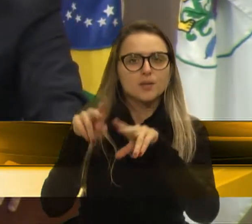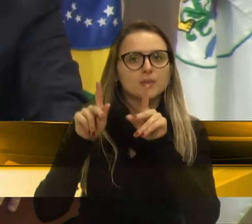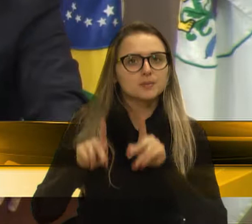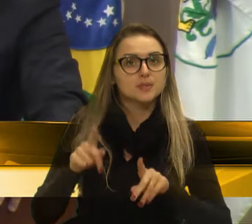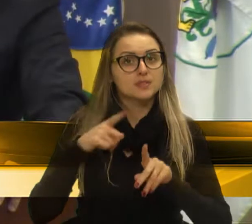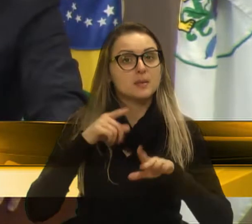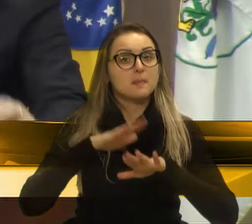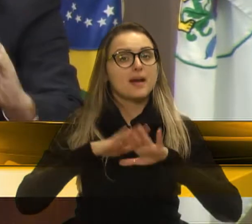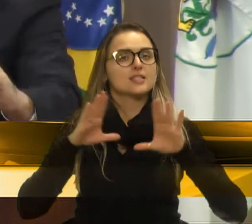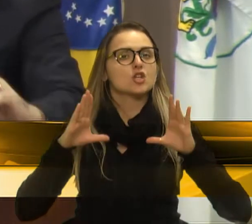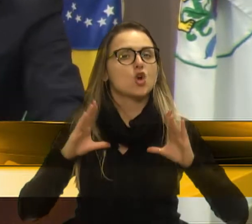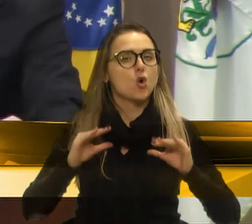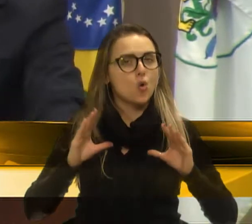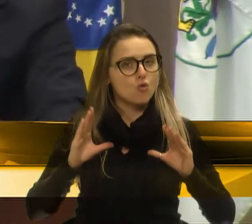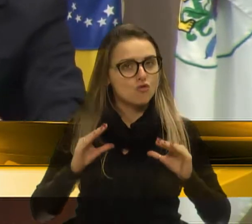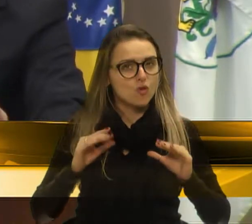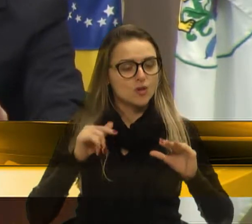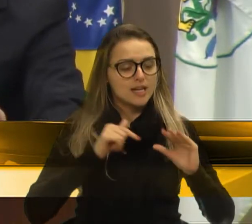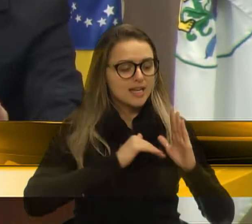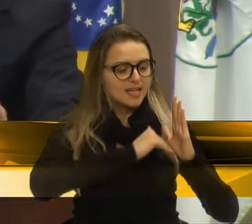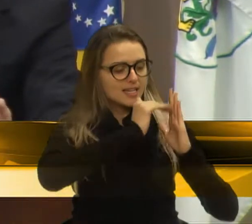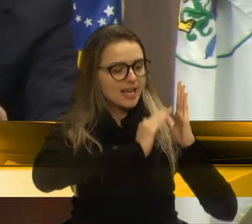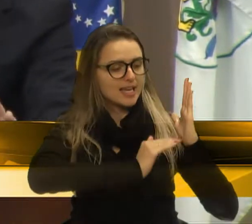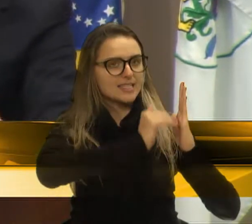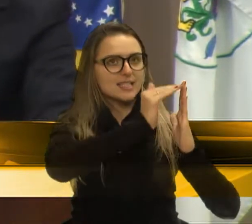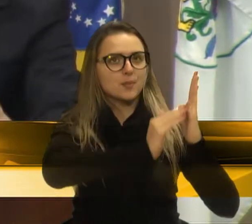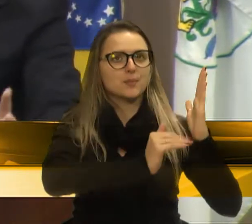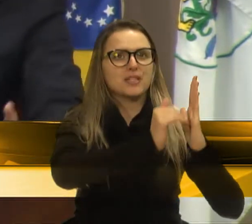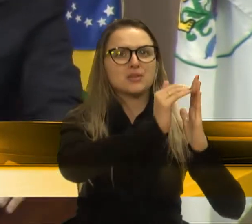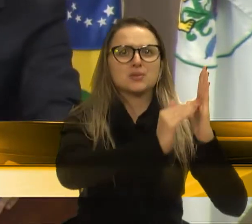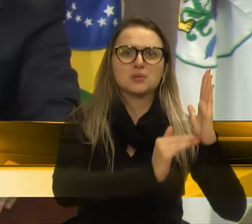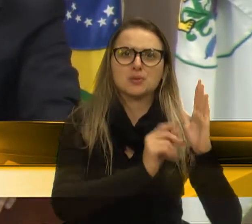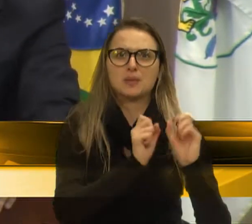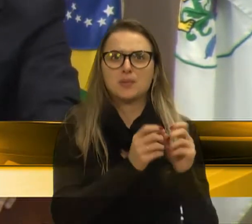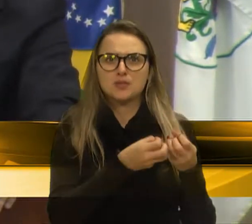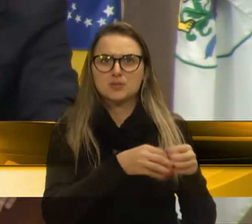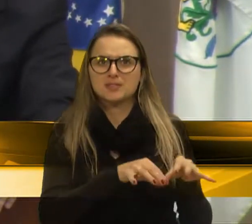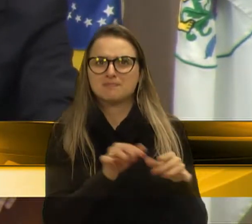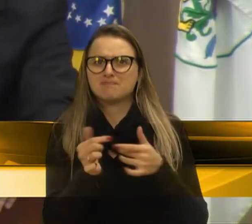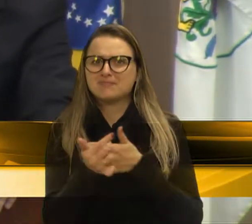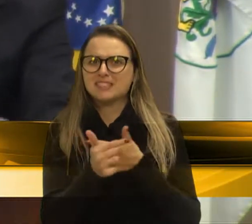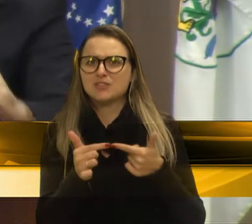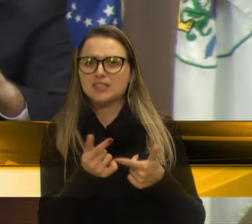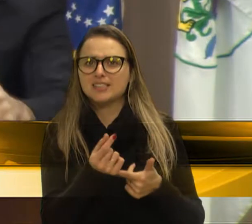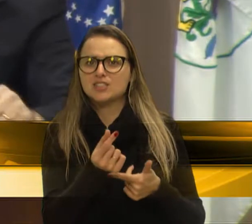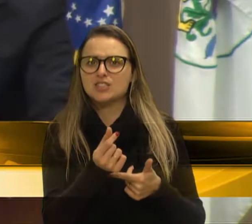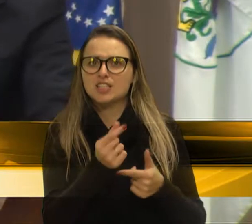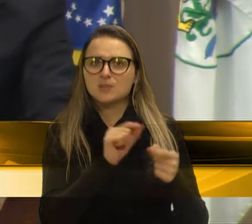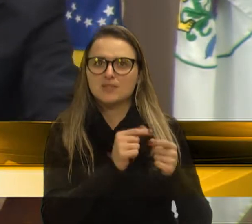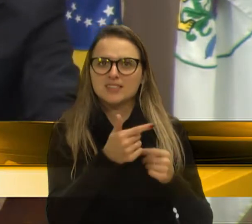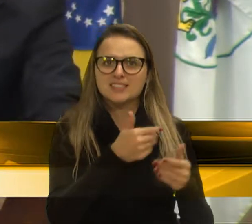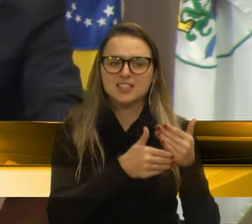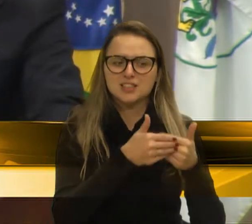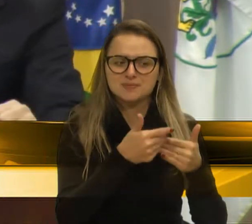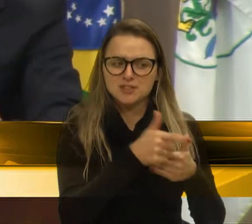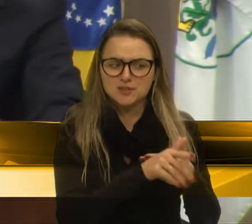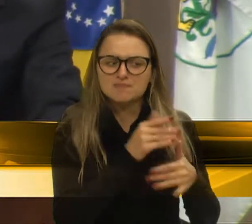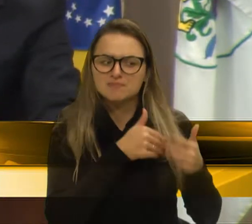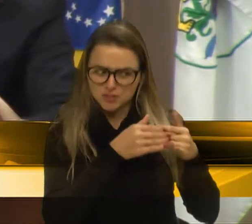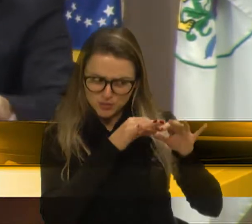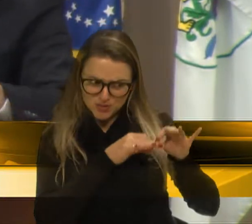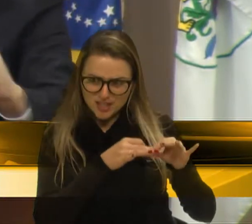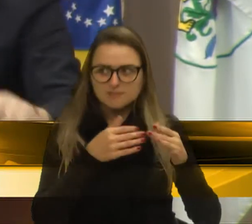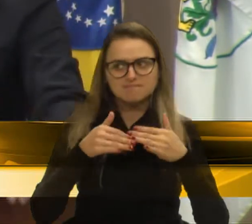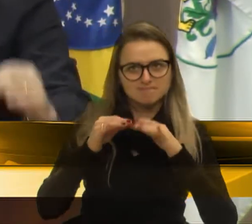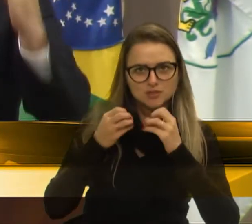vocês. E essa pintura que talvez fique ameaçada, eu não sei se vai ter dinheiro para a gente fazer outra. Tudo certo para ti? Tudo